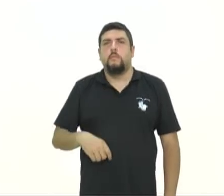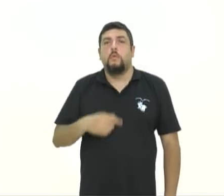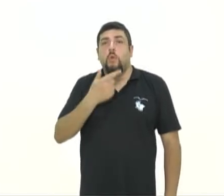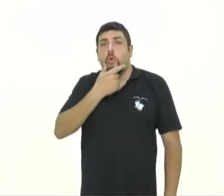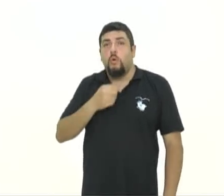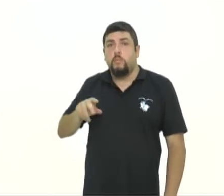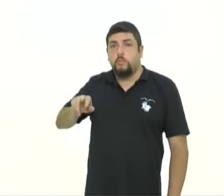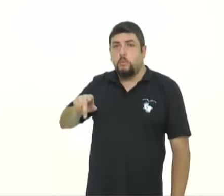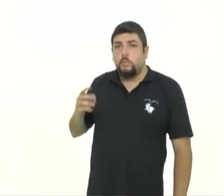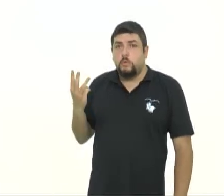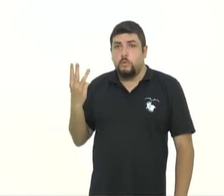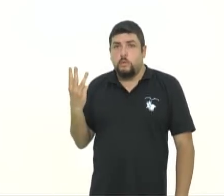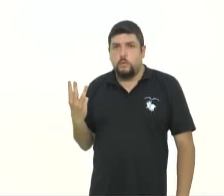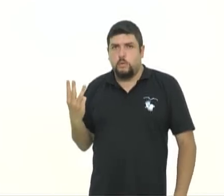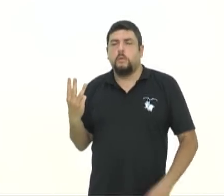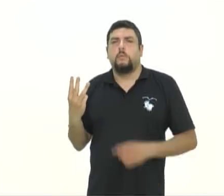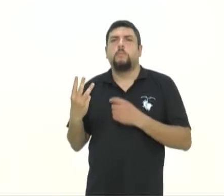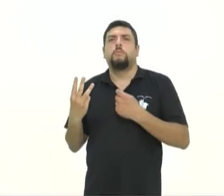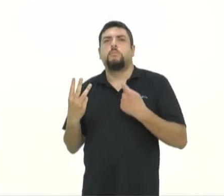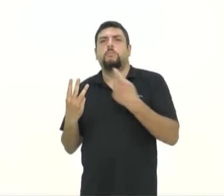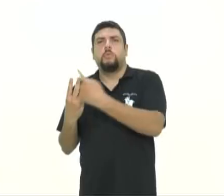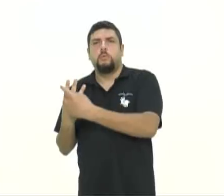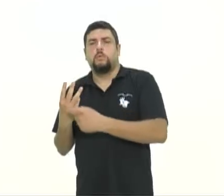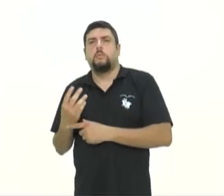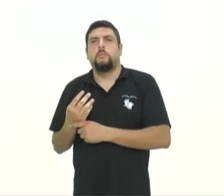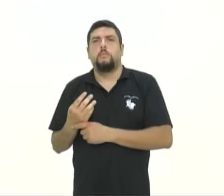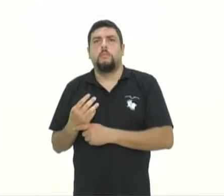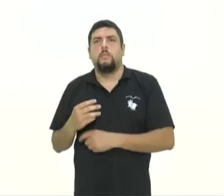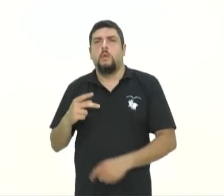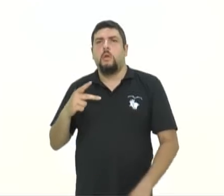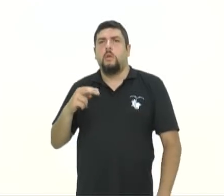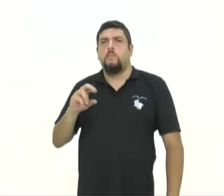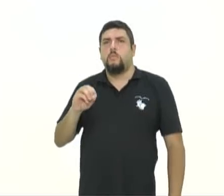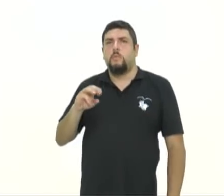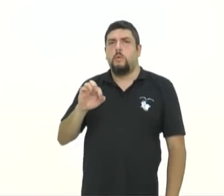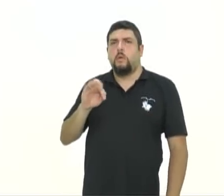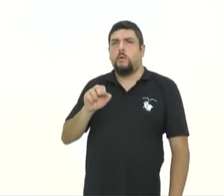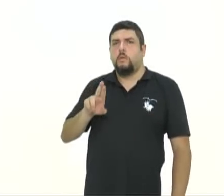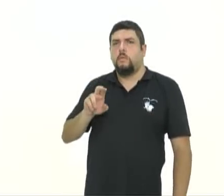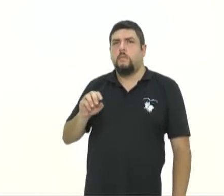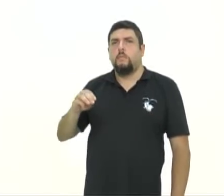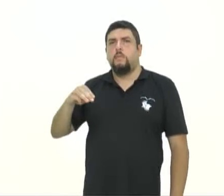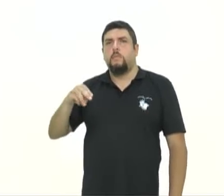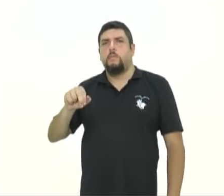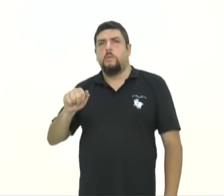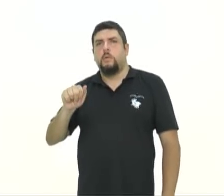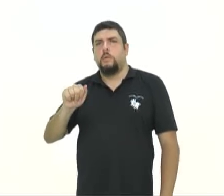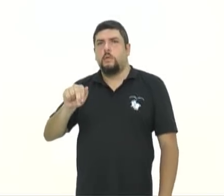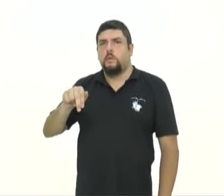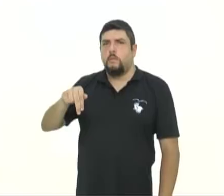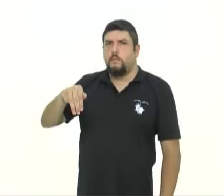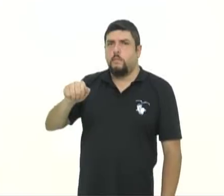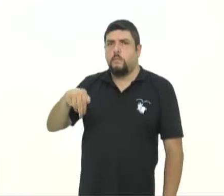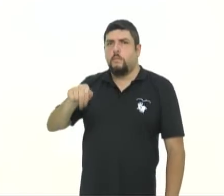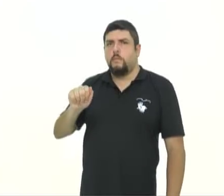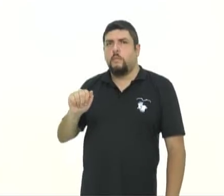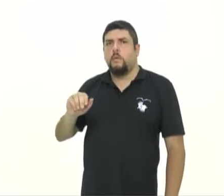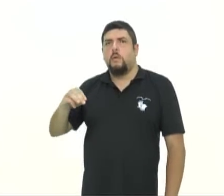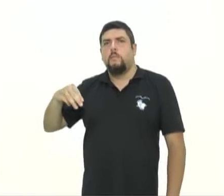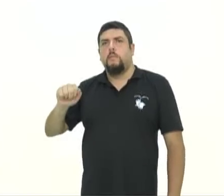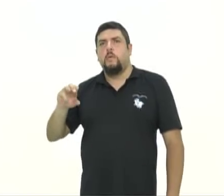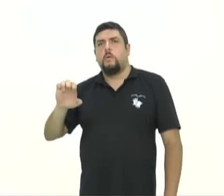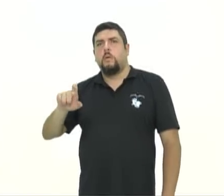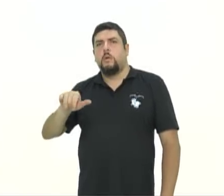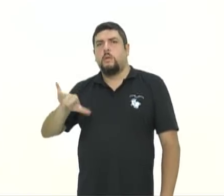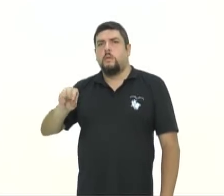titãs, Prometeu, Epimeteu e Menoécio. Atlas teve como esposa uma Oceânide